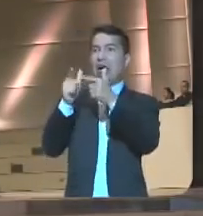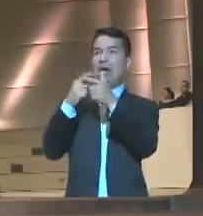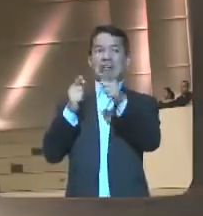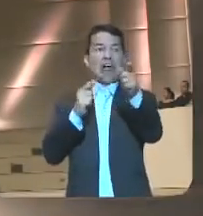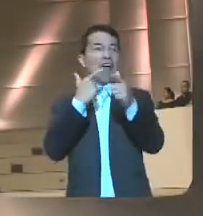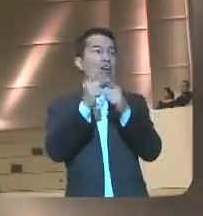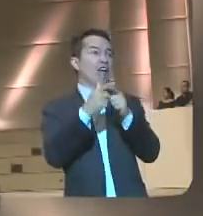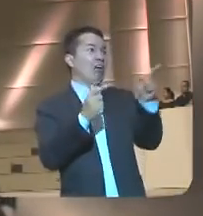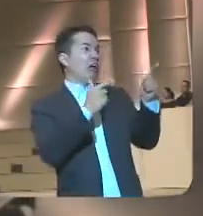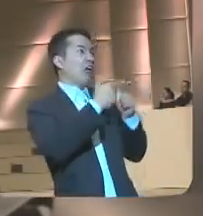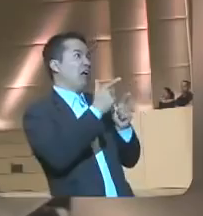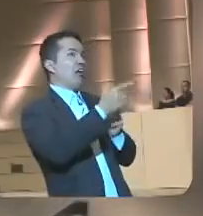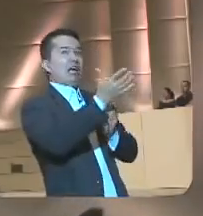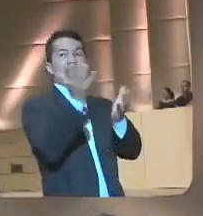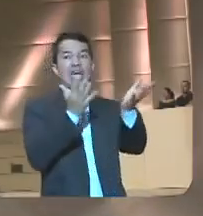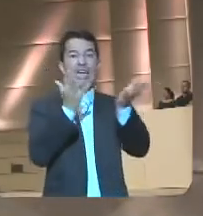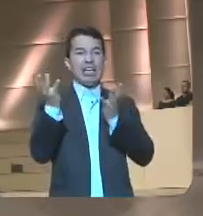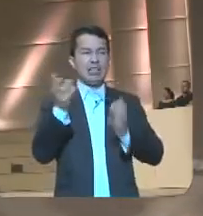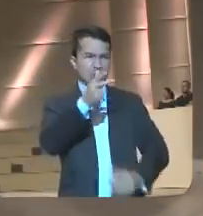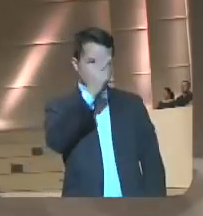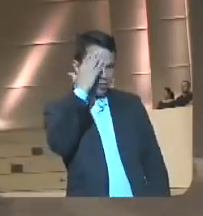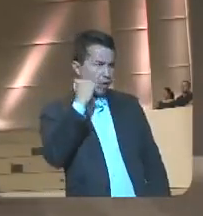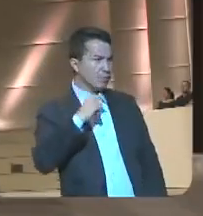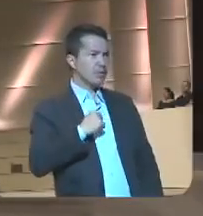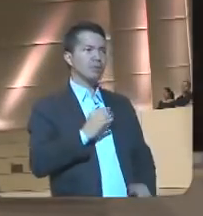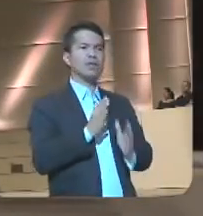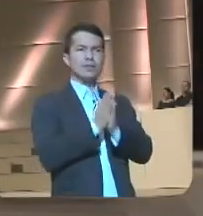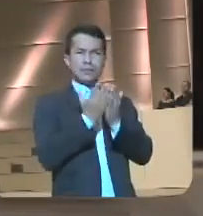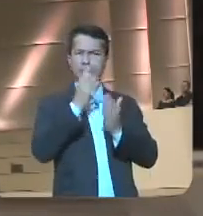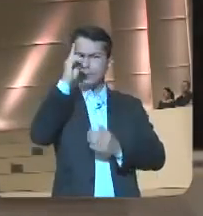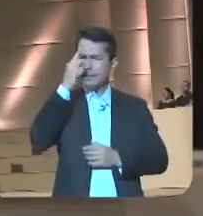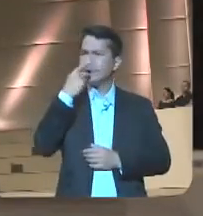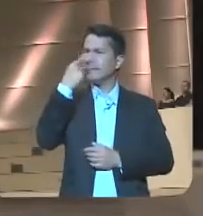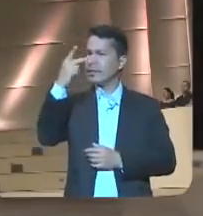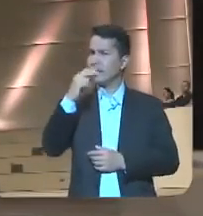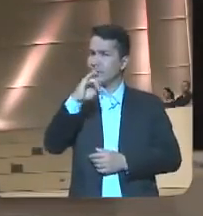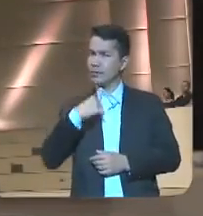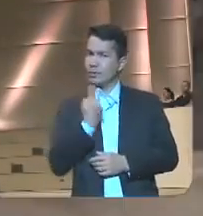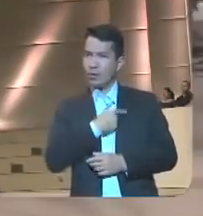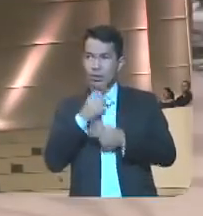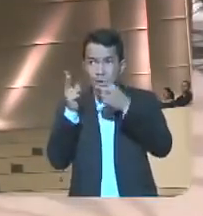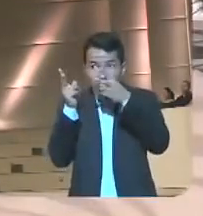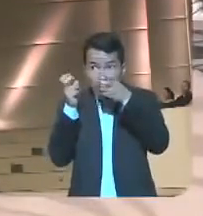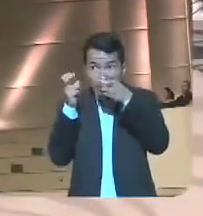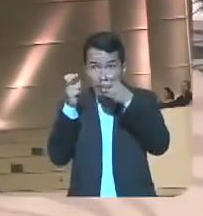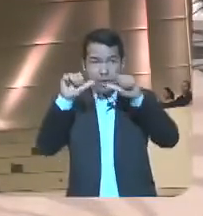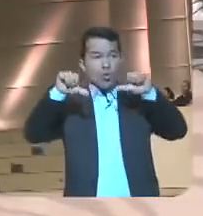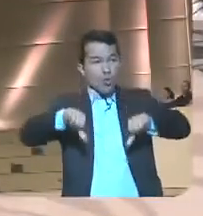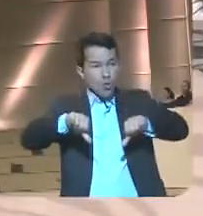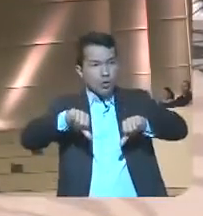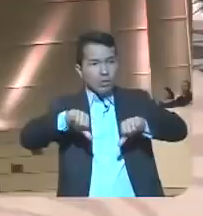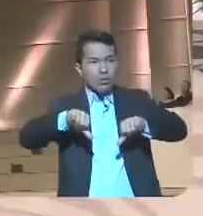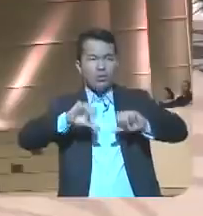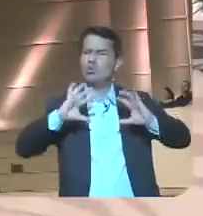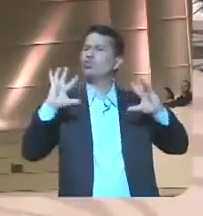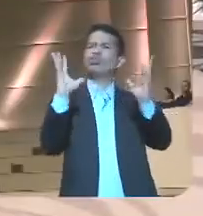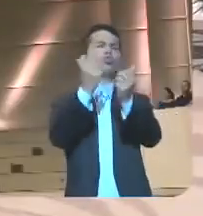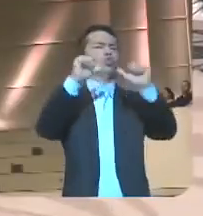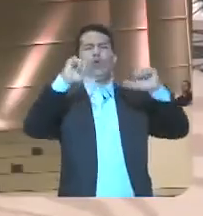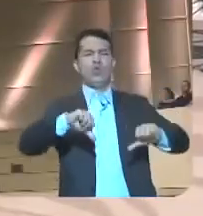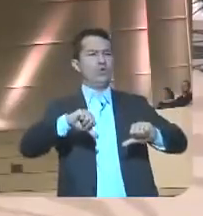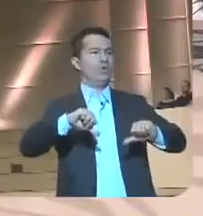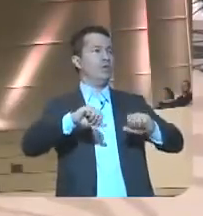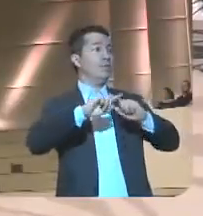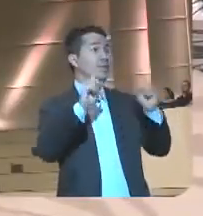palavras do senhor jesus e assim acontece na nossa vida e o pior é que isso às vezes é uma confusão no